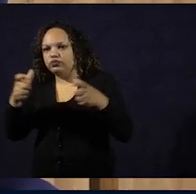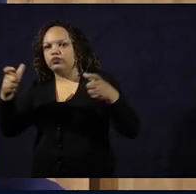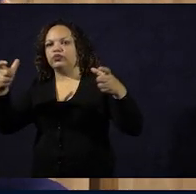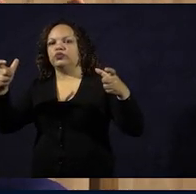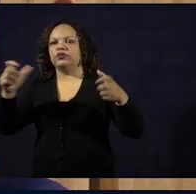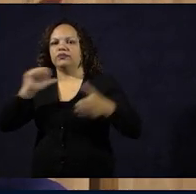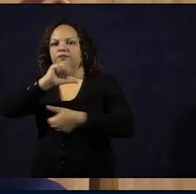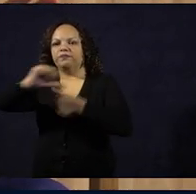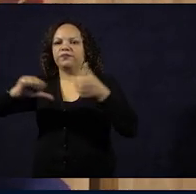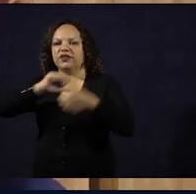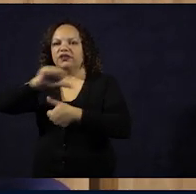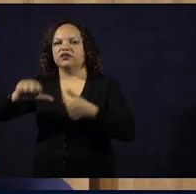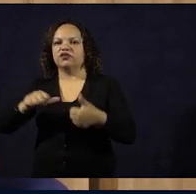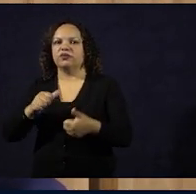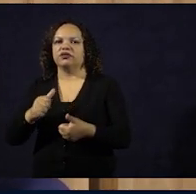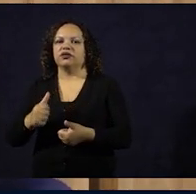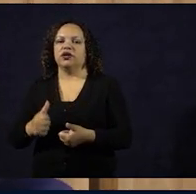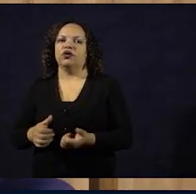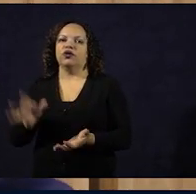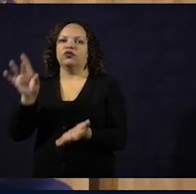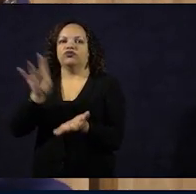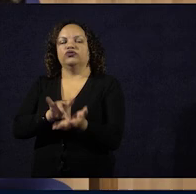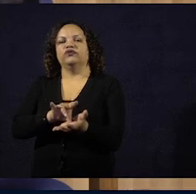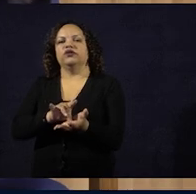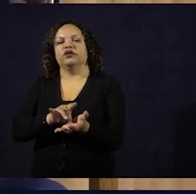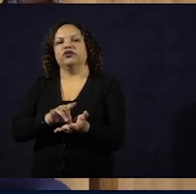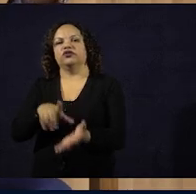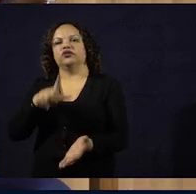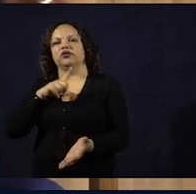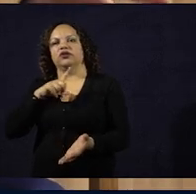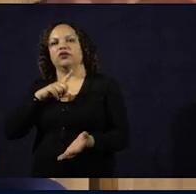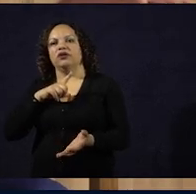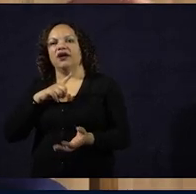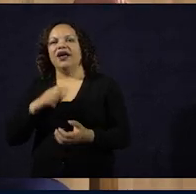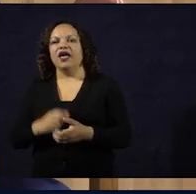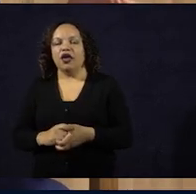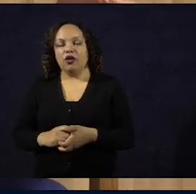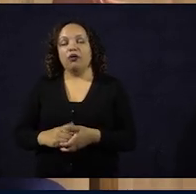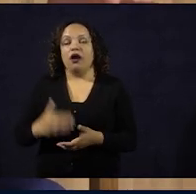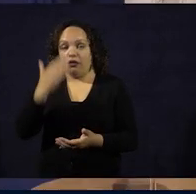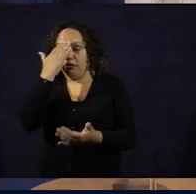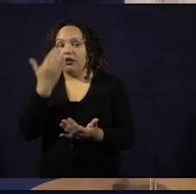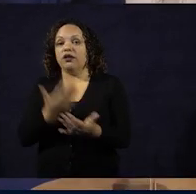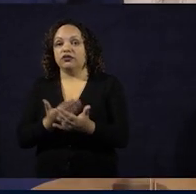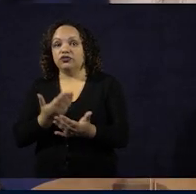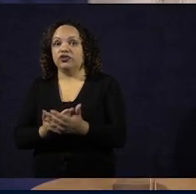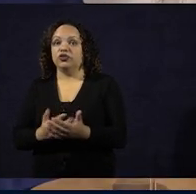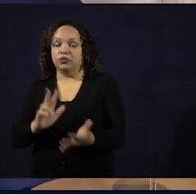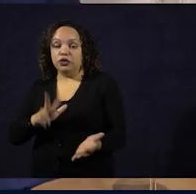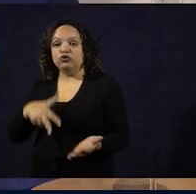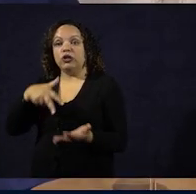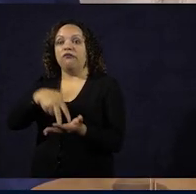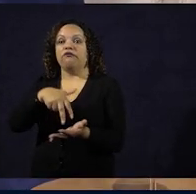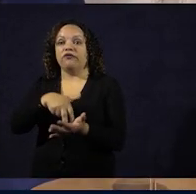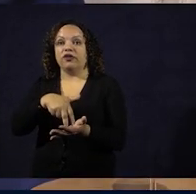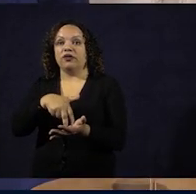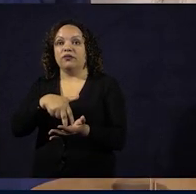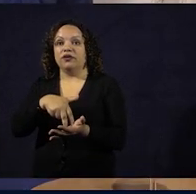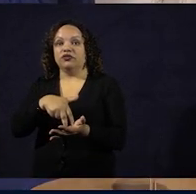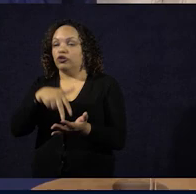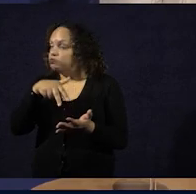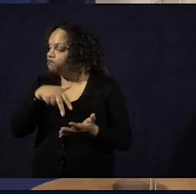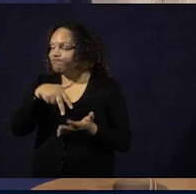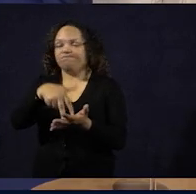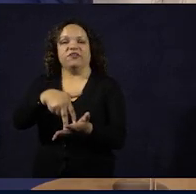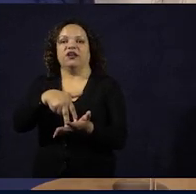que isso vai trazer então eu sou otimista Porque a gente já tá lá né A gente só não pode sair daqui mas a